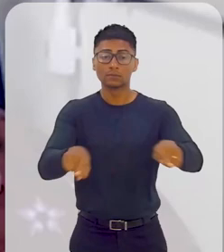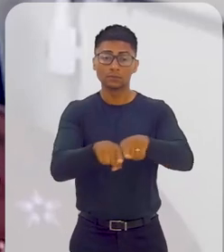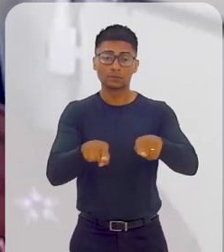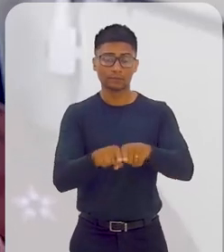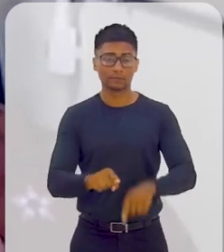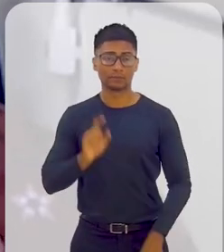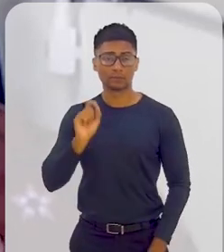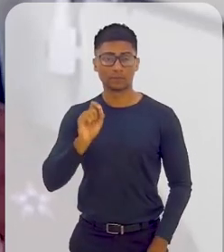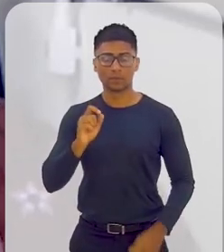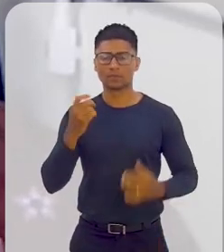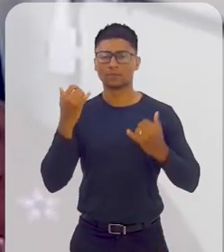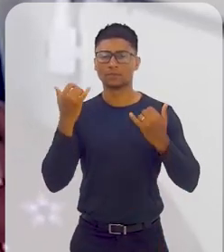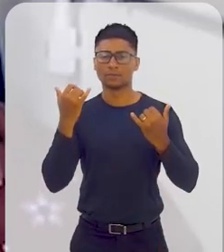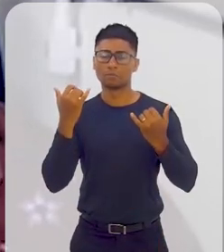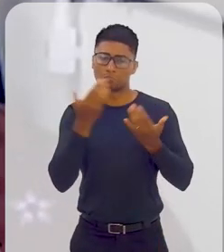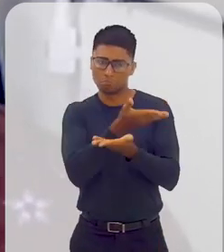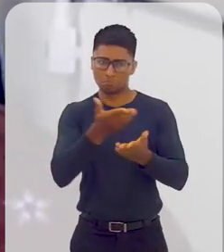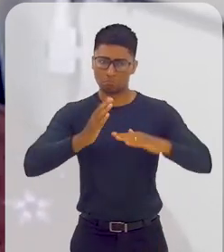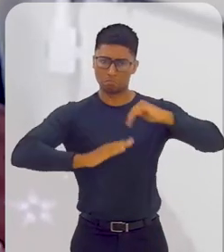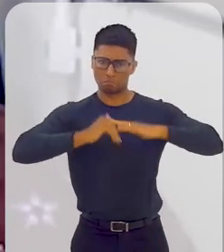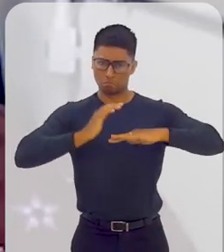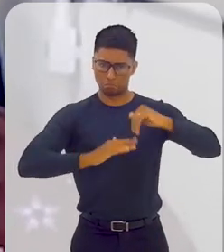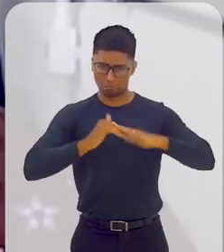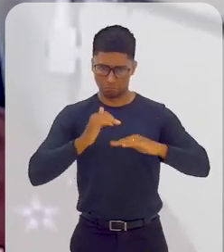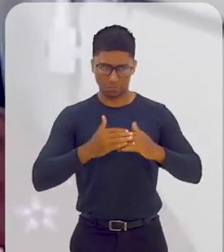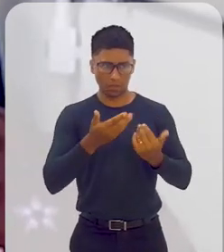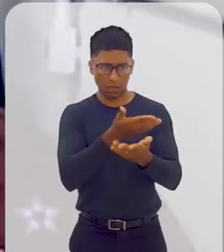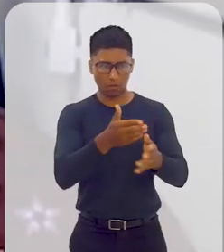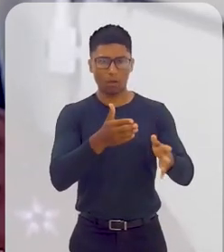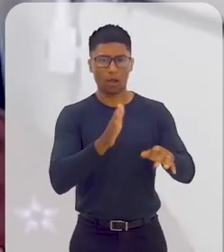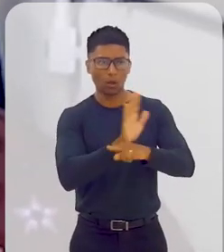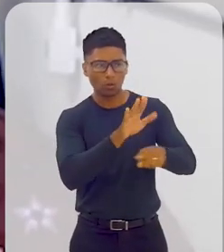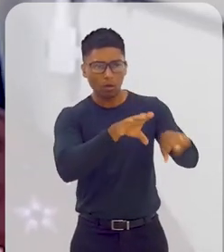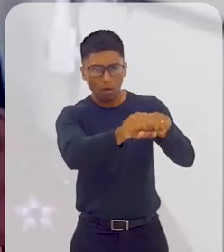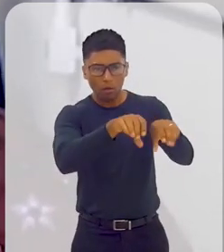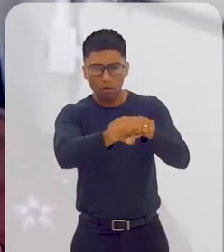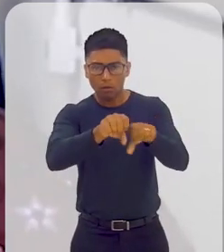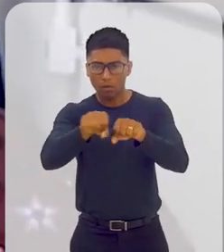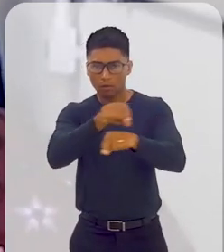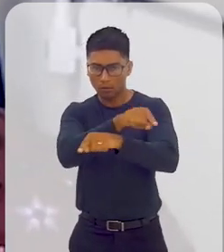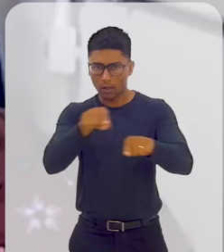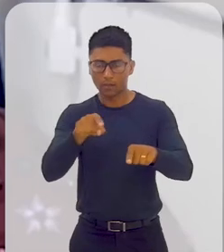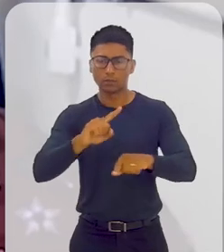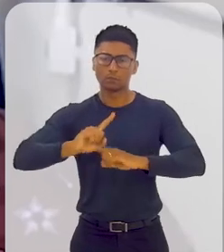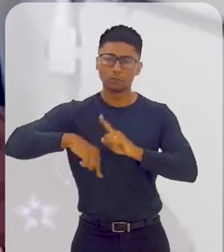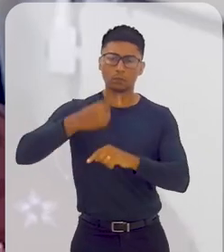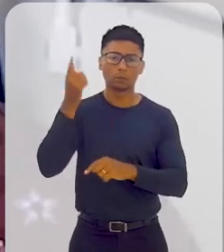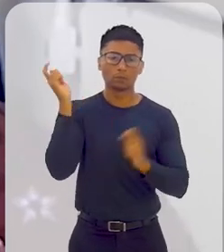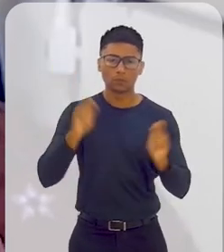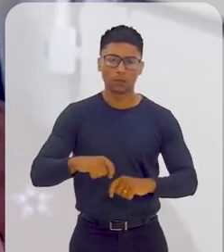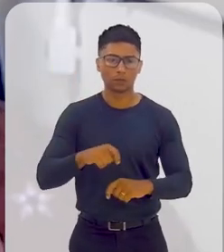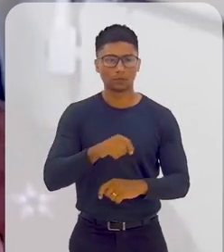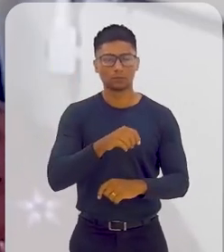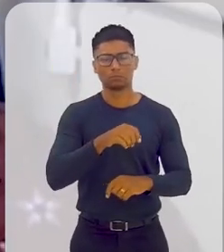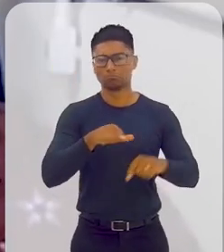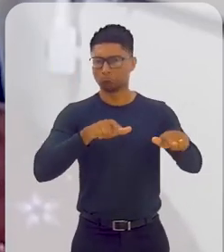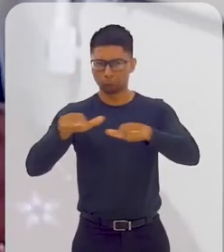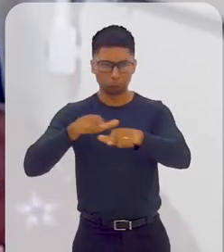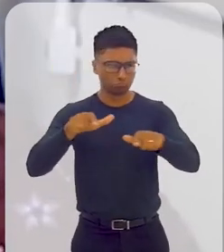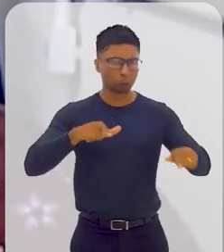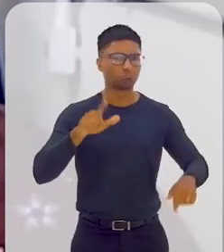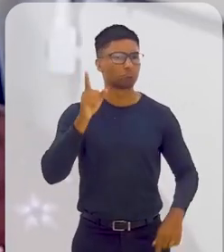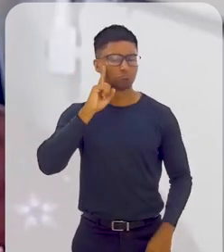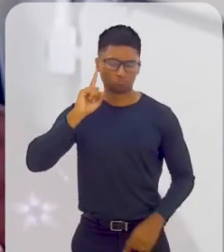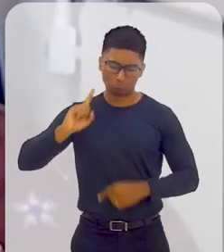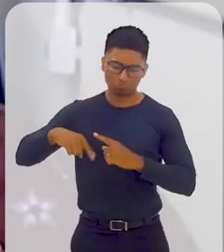também formando, né, profissionais de qualidade que possam sair atuando no dia a